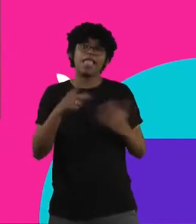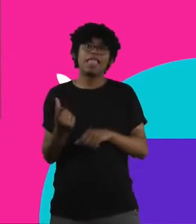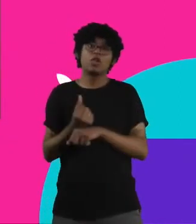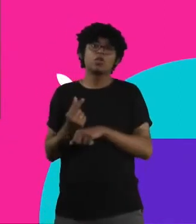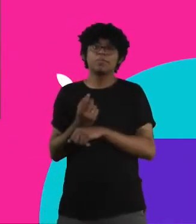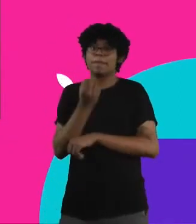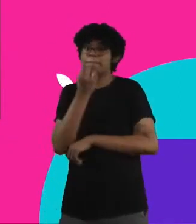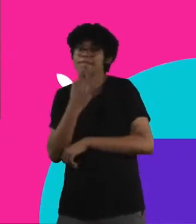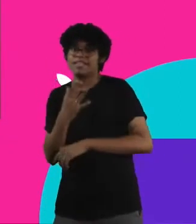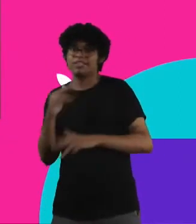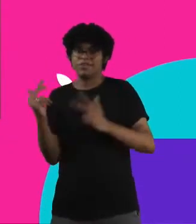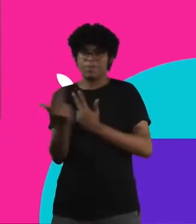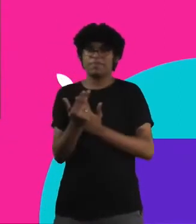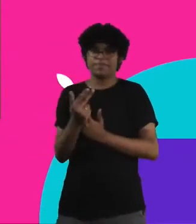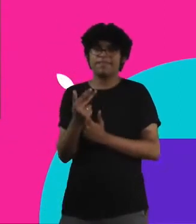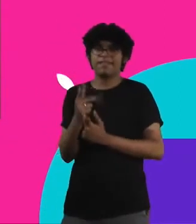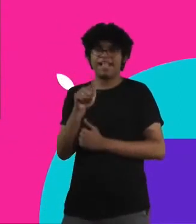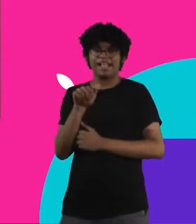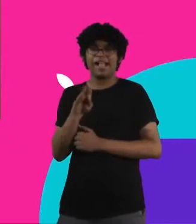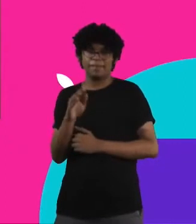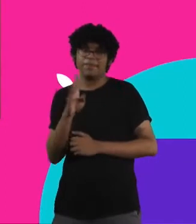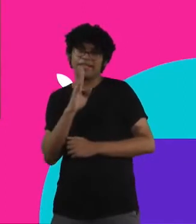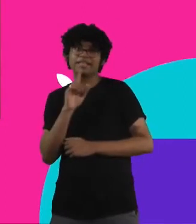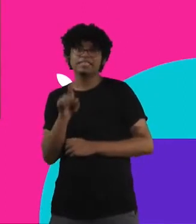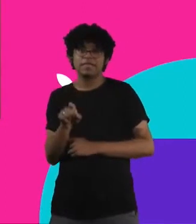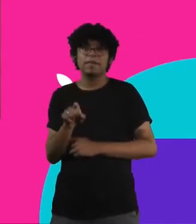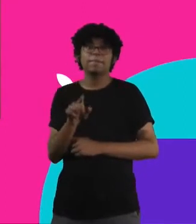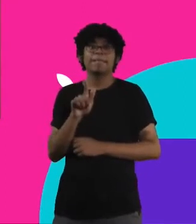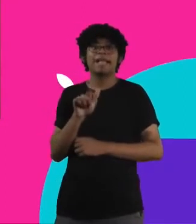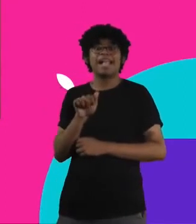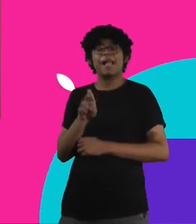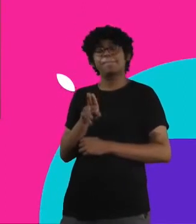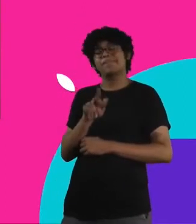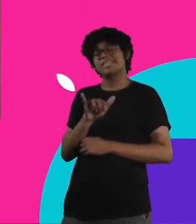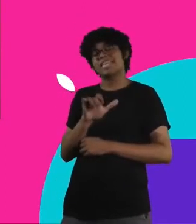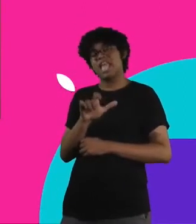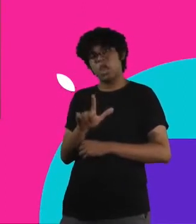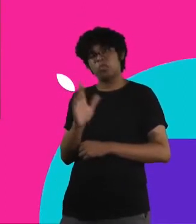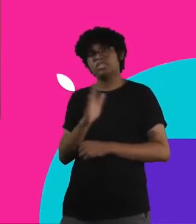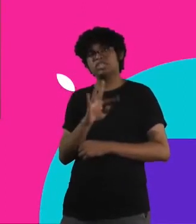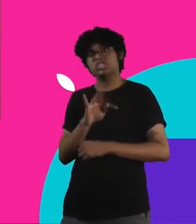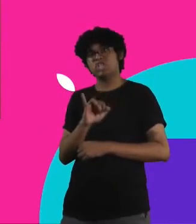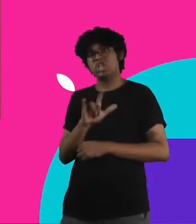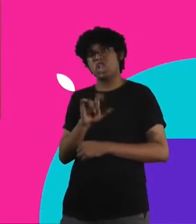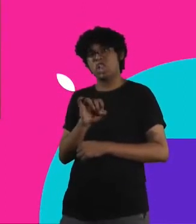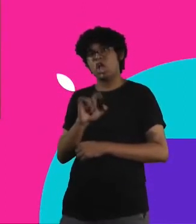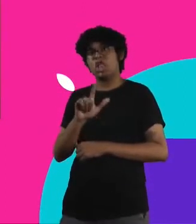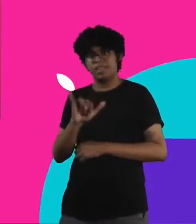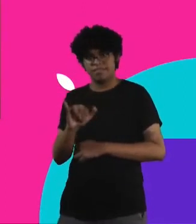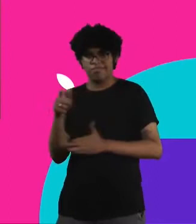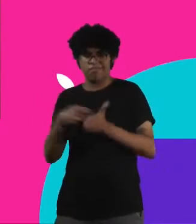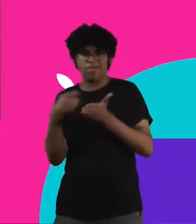A Gabriela deve conhecer, é do Nobel de Economia, o Gabriel Tirole. E ele vem falando justamente sobre a ideia de